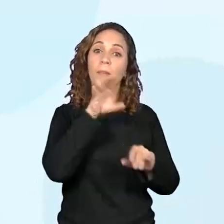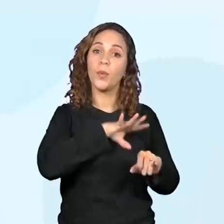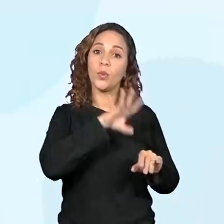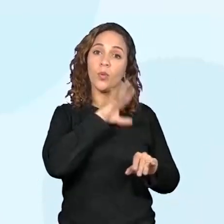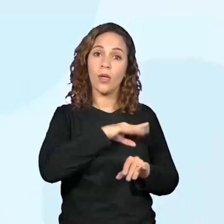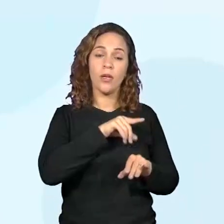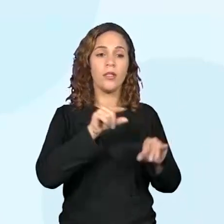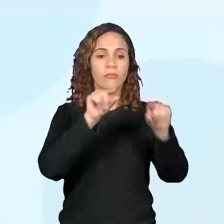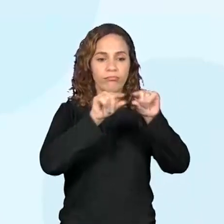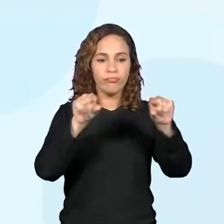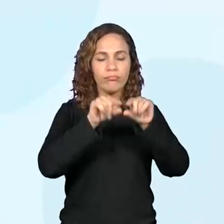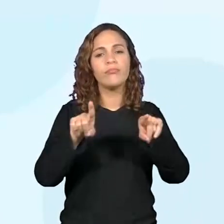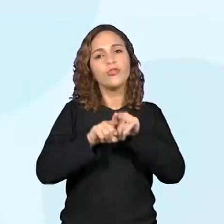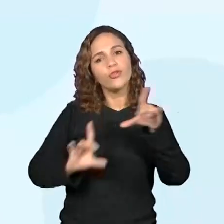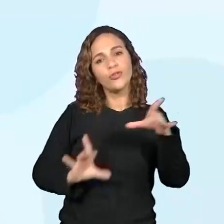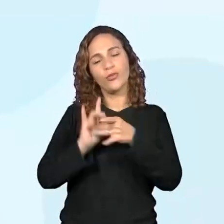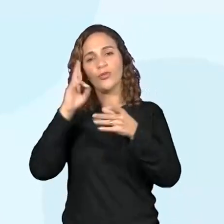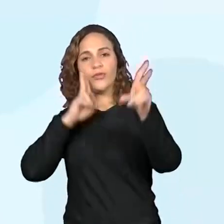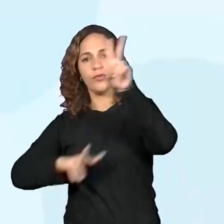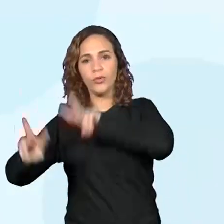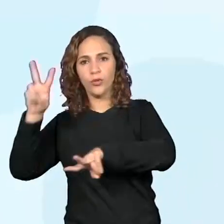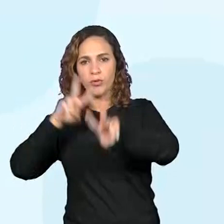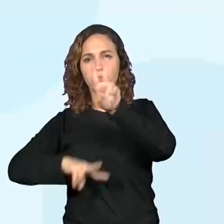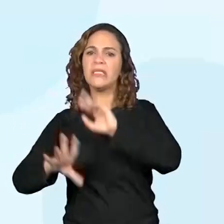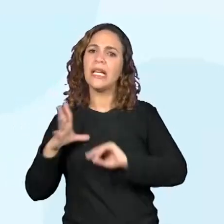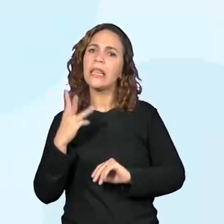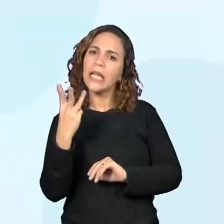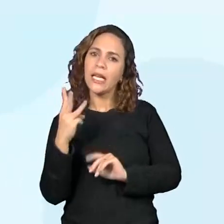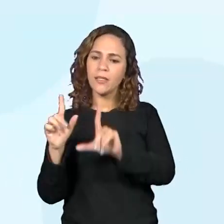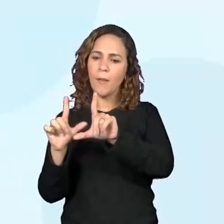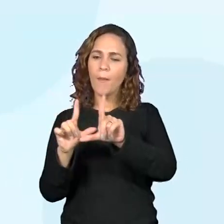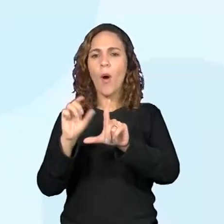visual, geralmente aparecem de 3 ou 4